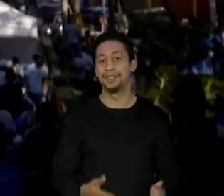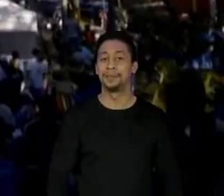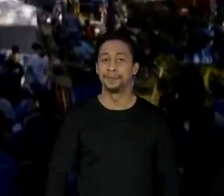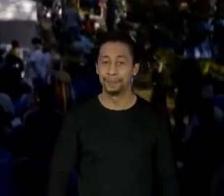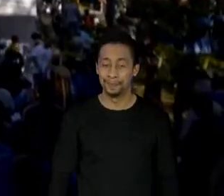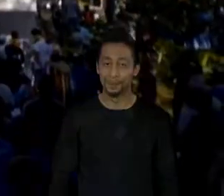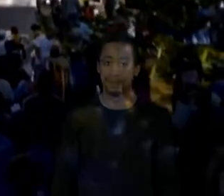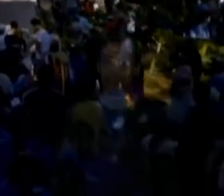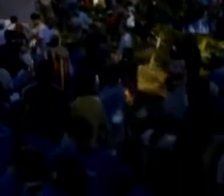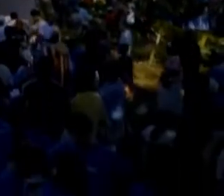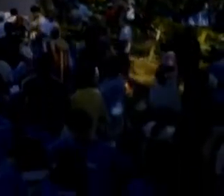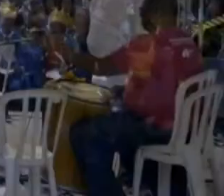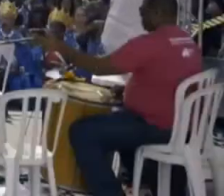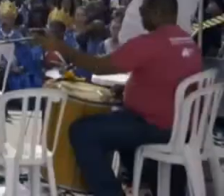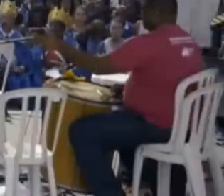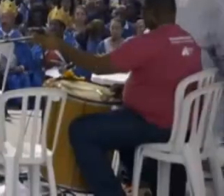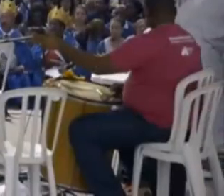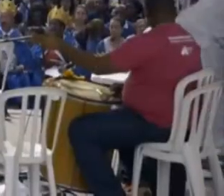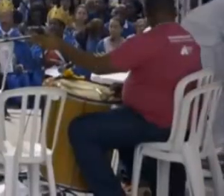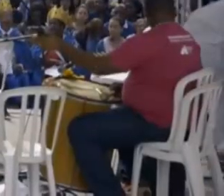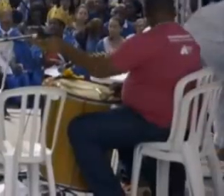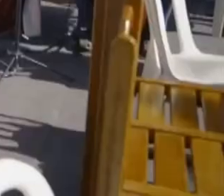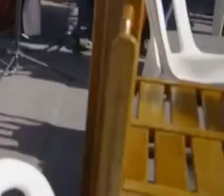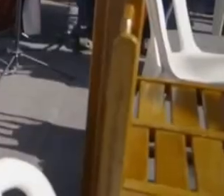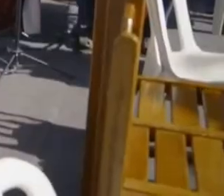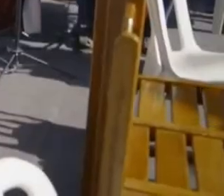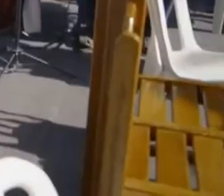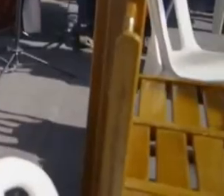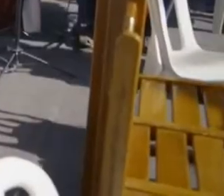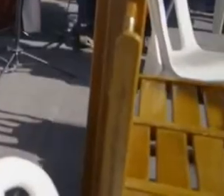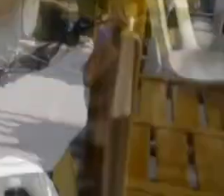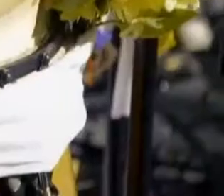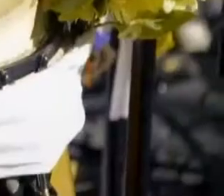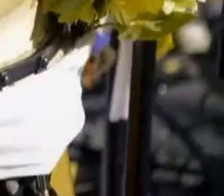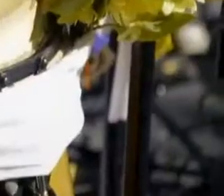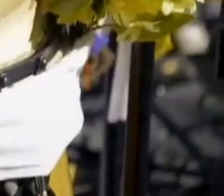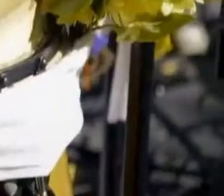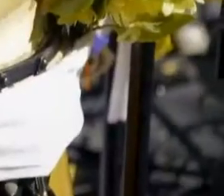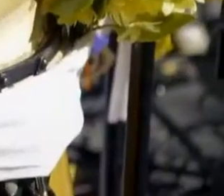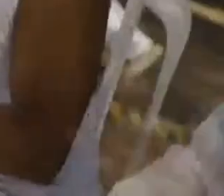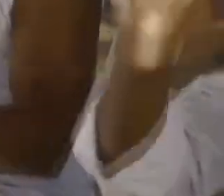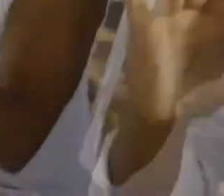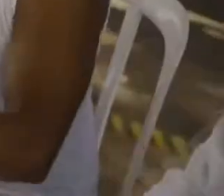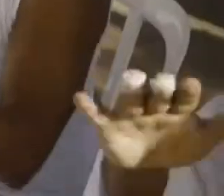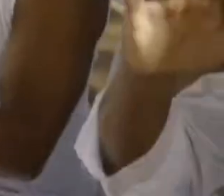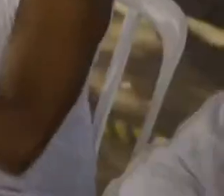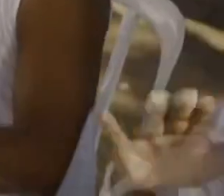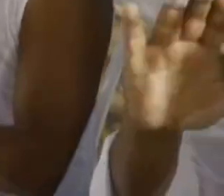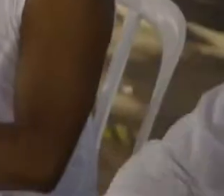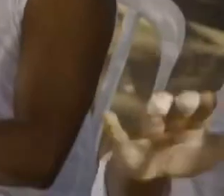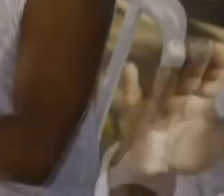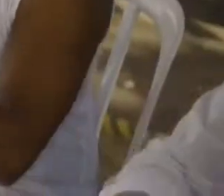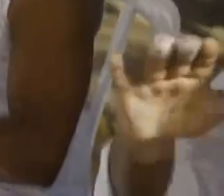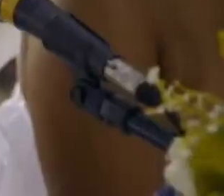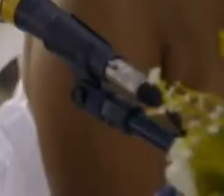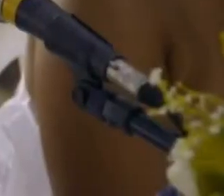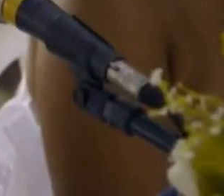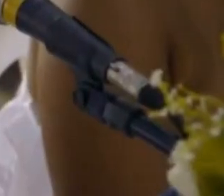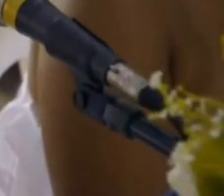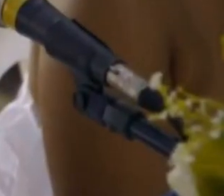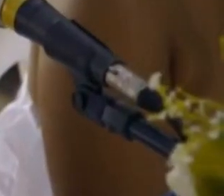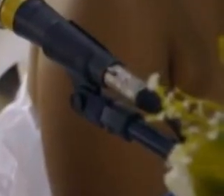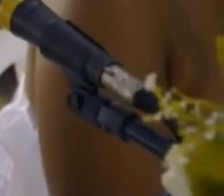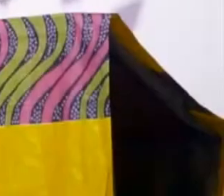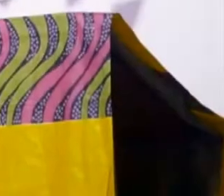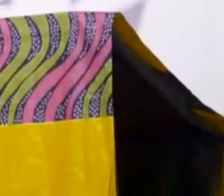do Rosário, eu vim de longe para te olhar, de azul e branco me curvei